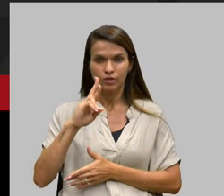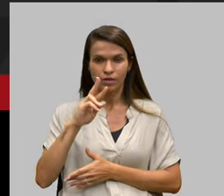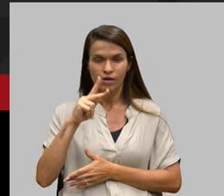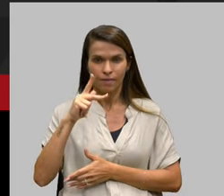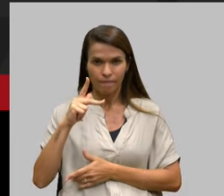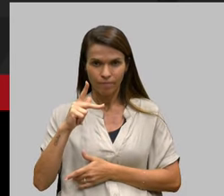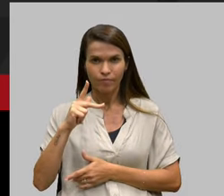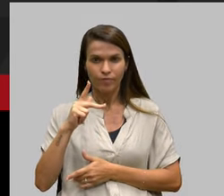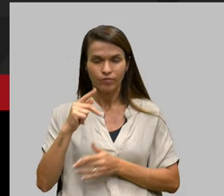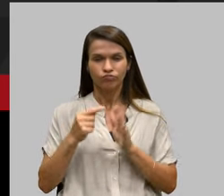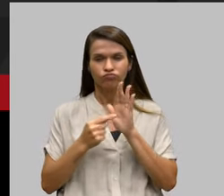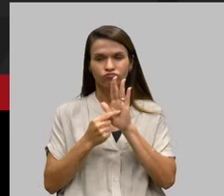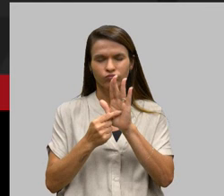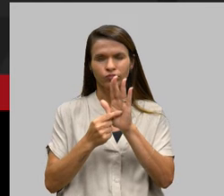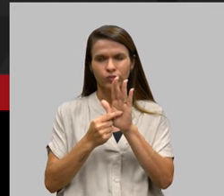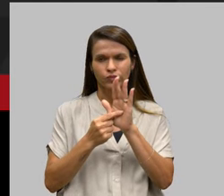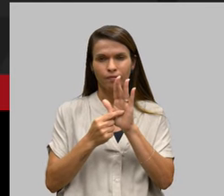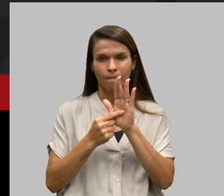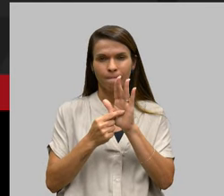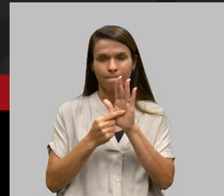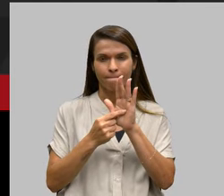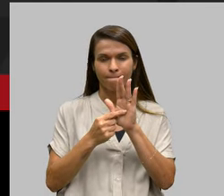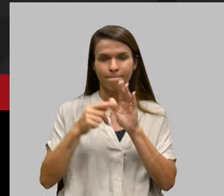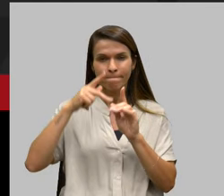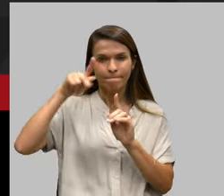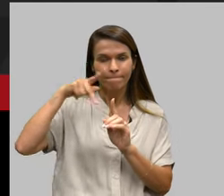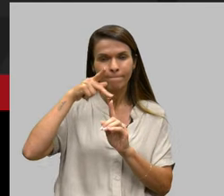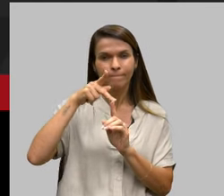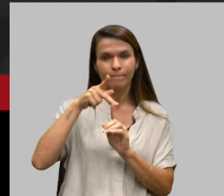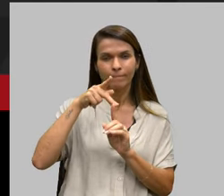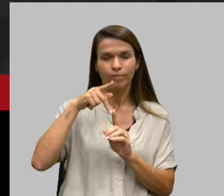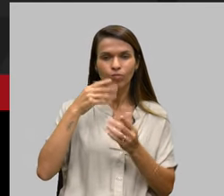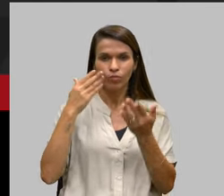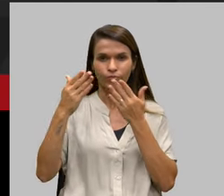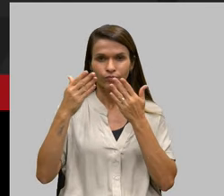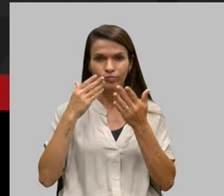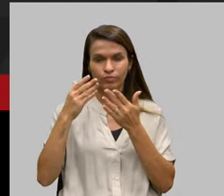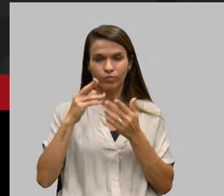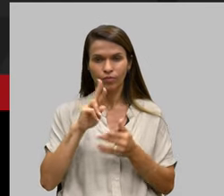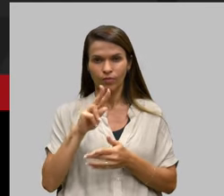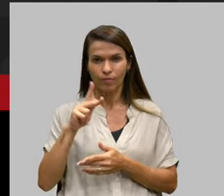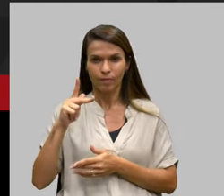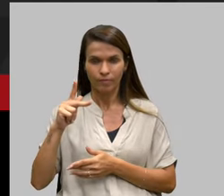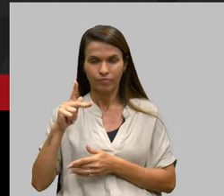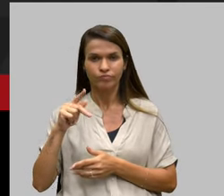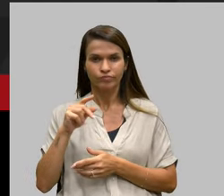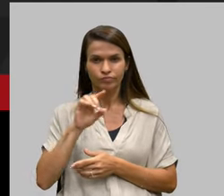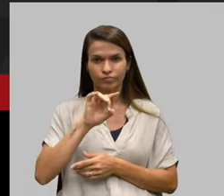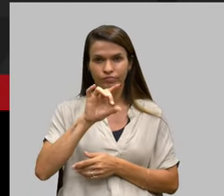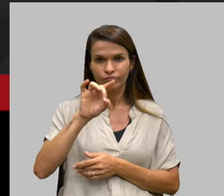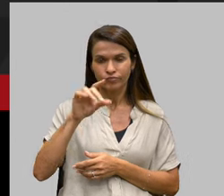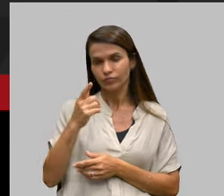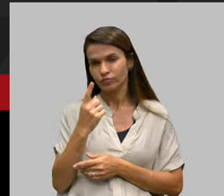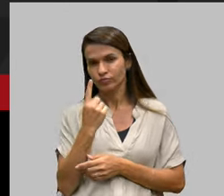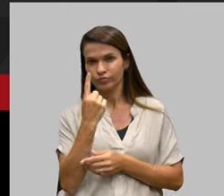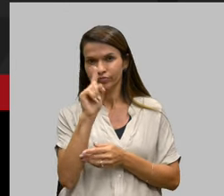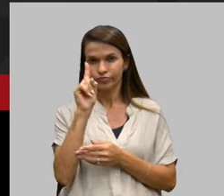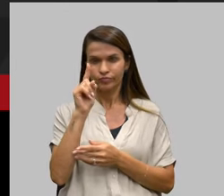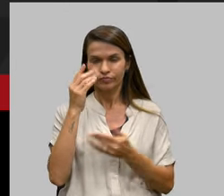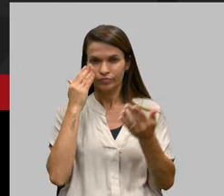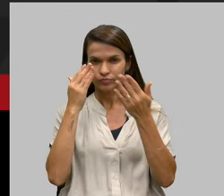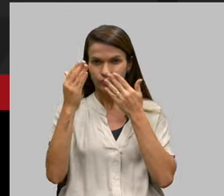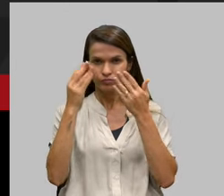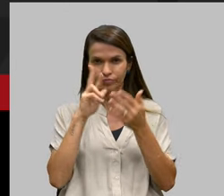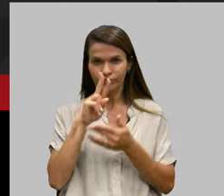de situação previdenciária que a gente compara os regimes próprios entre si nessa última comparação que a gente fez entre os